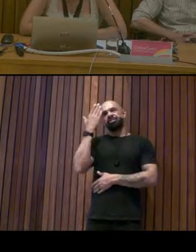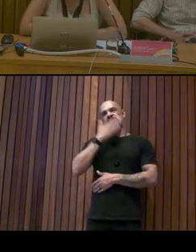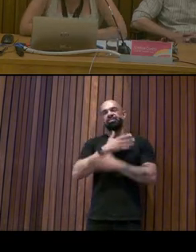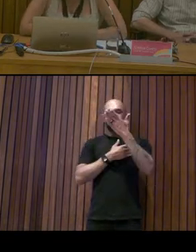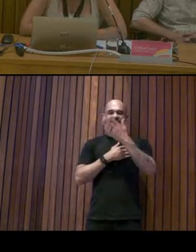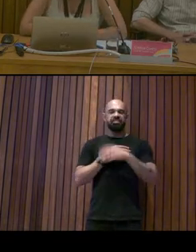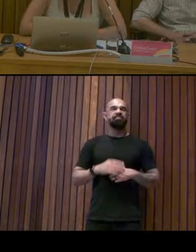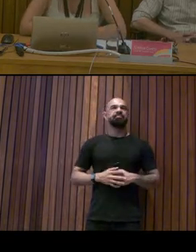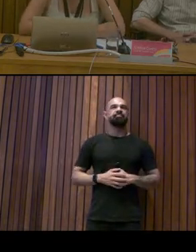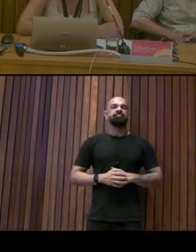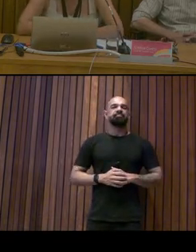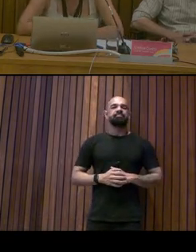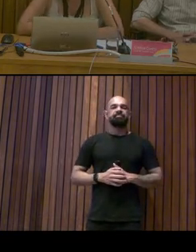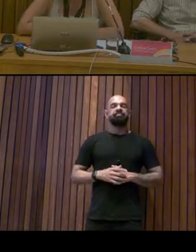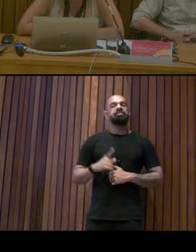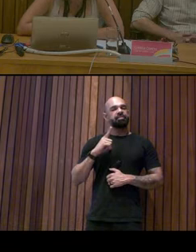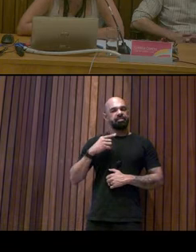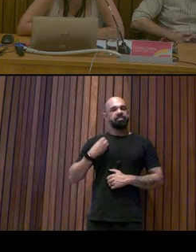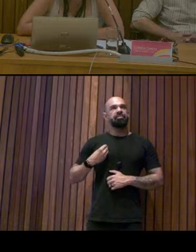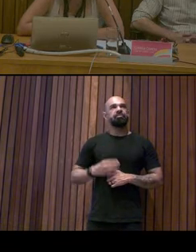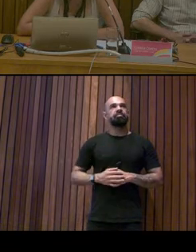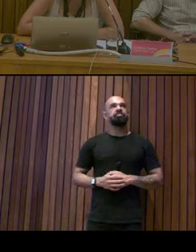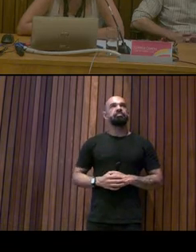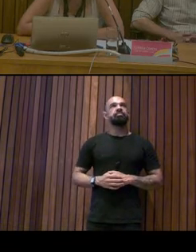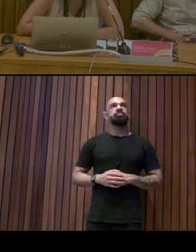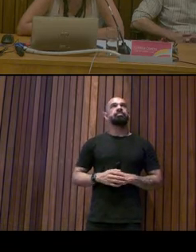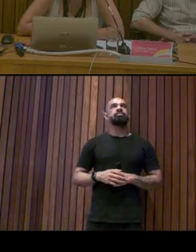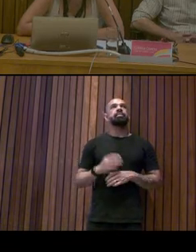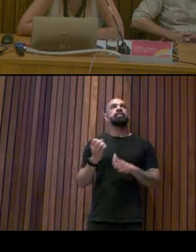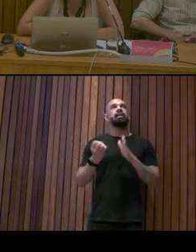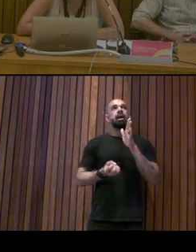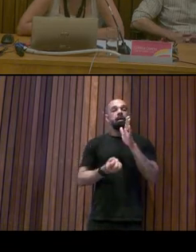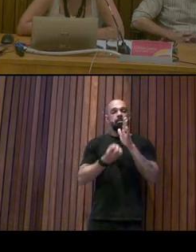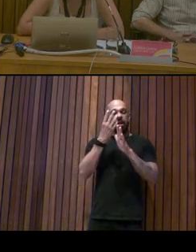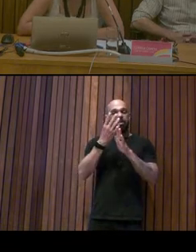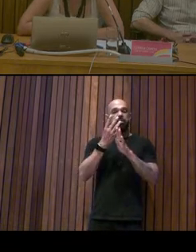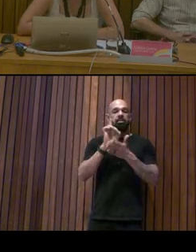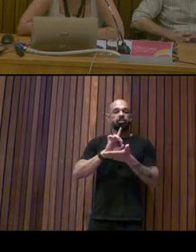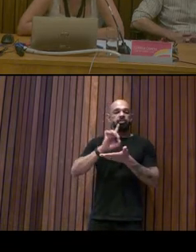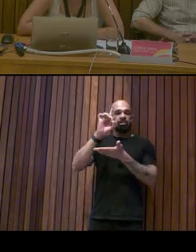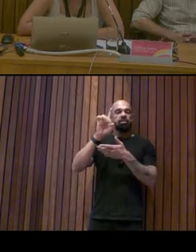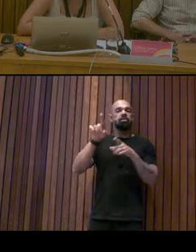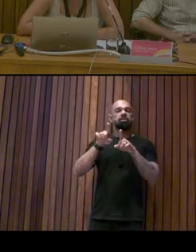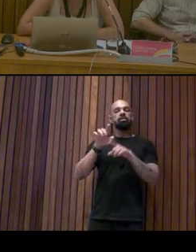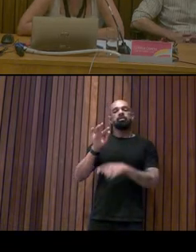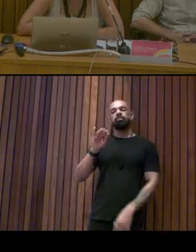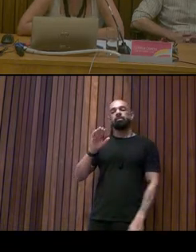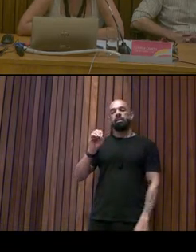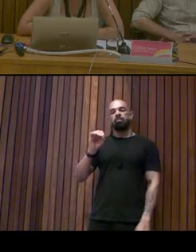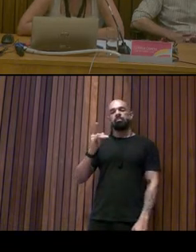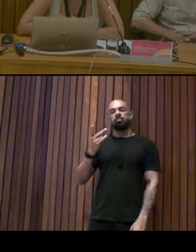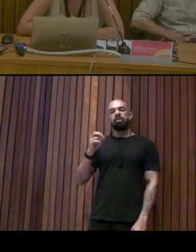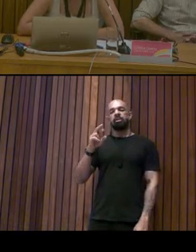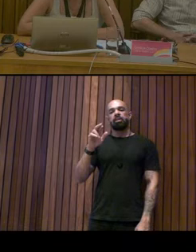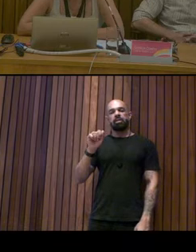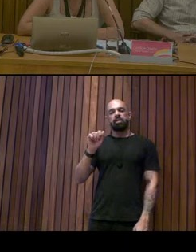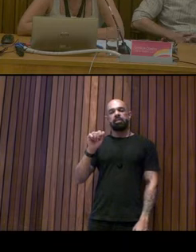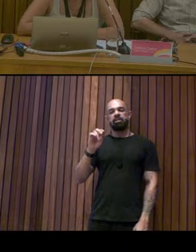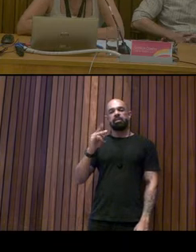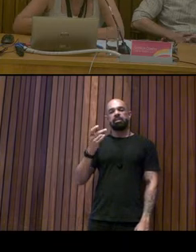Cheguei. Pronto, está aí. É, Aparição do Divino, né, a criação de Fábio Pereira Cerdeira.